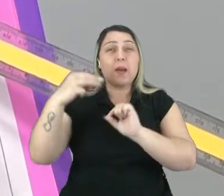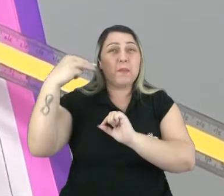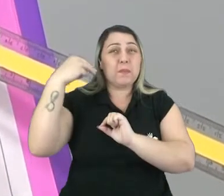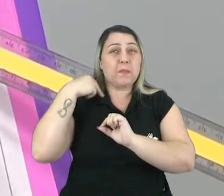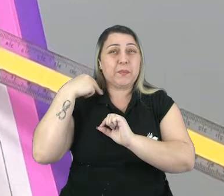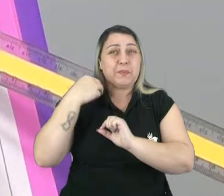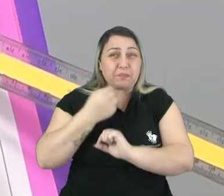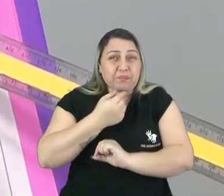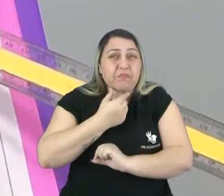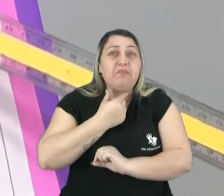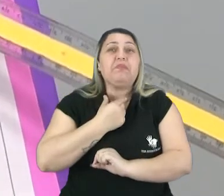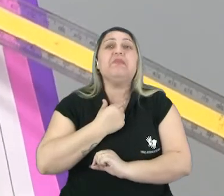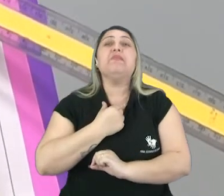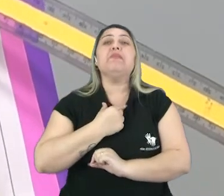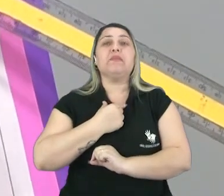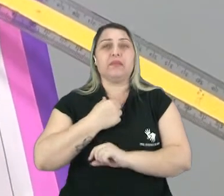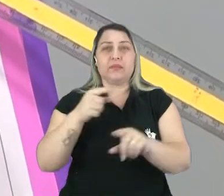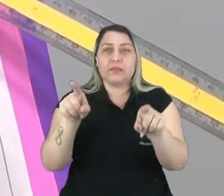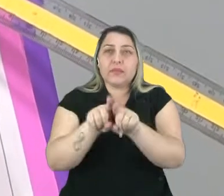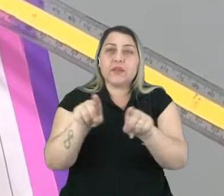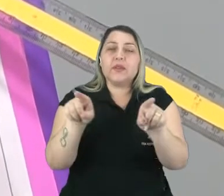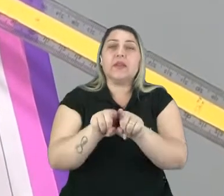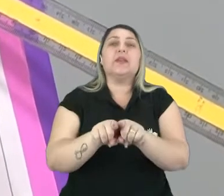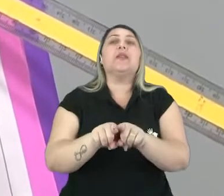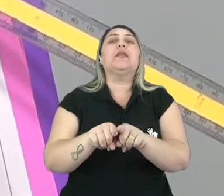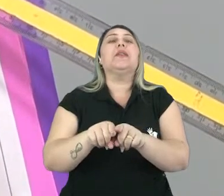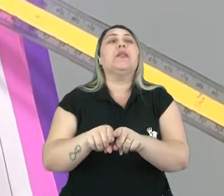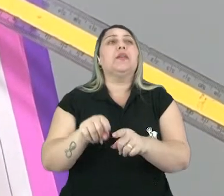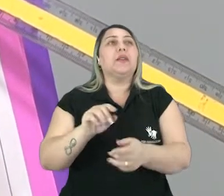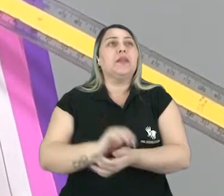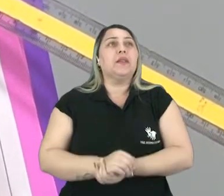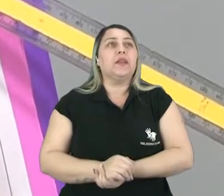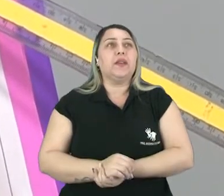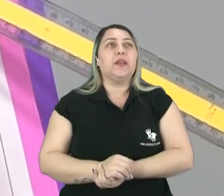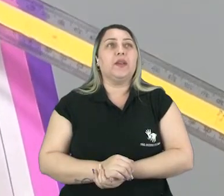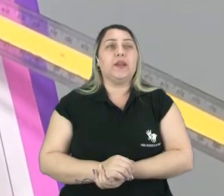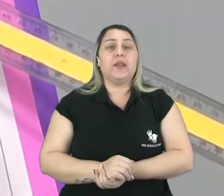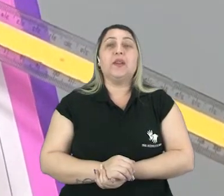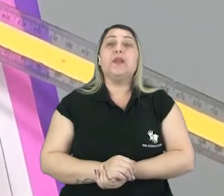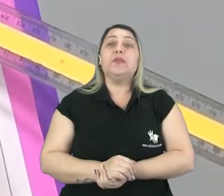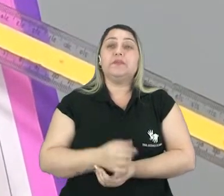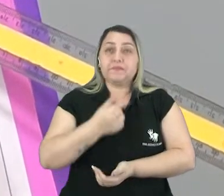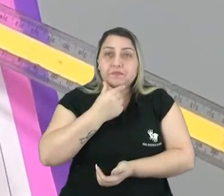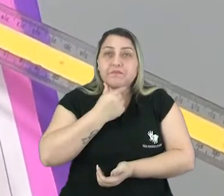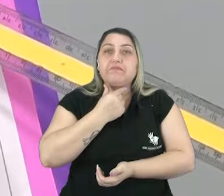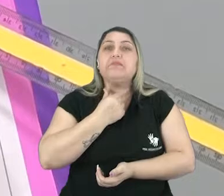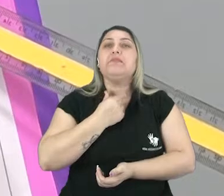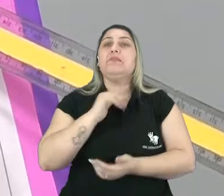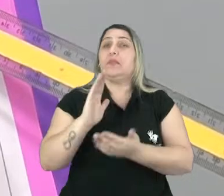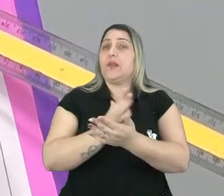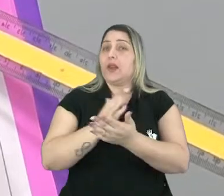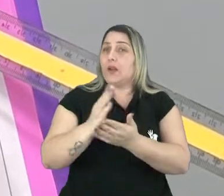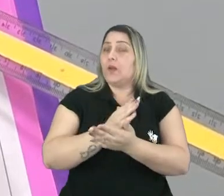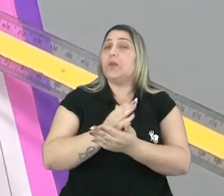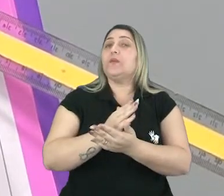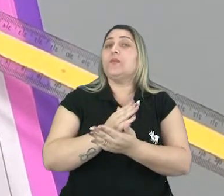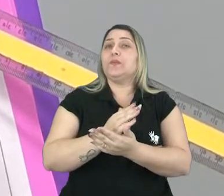Magali engoliu. Este também é o ruído, glup, é o ruído que nós fazemos quando engolimos alguma